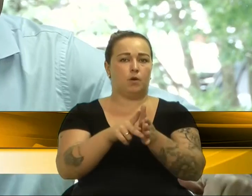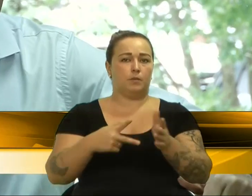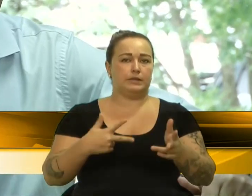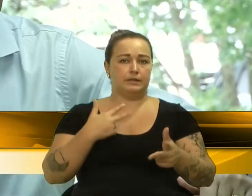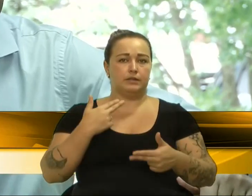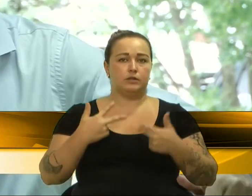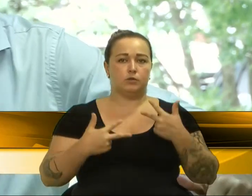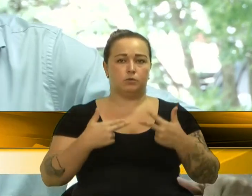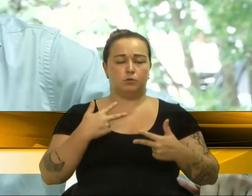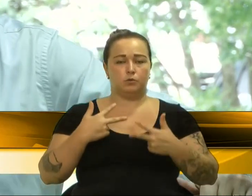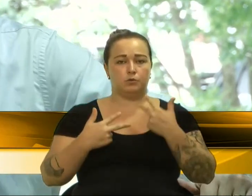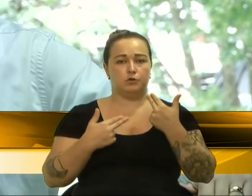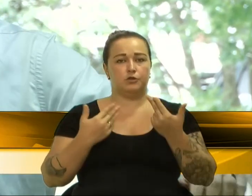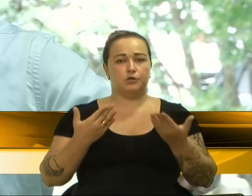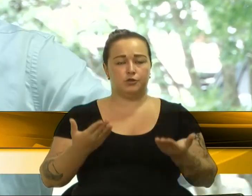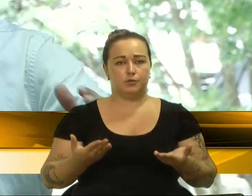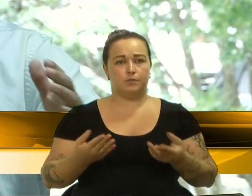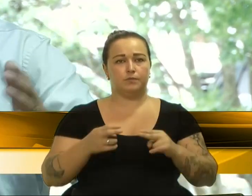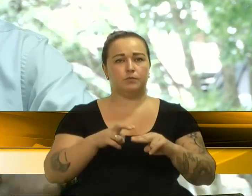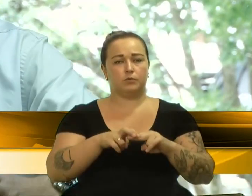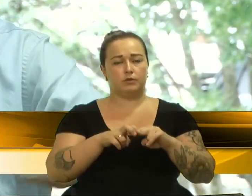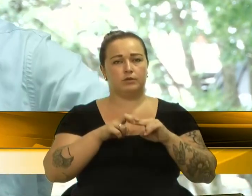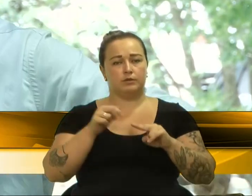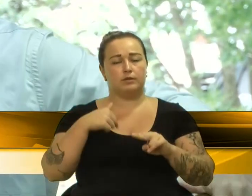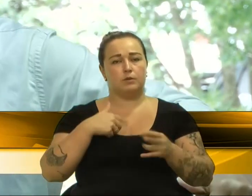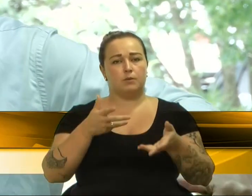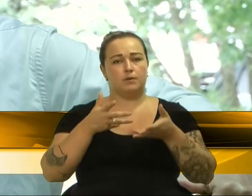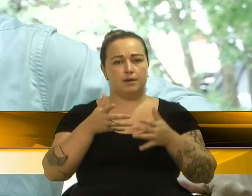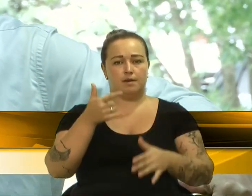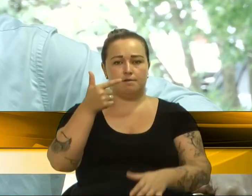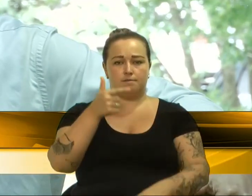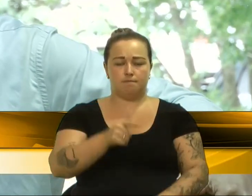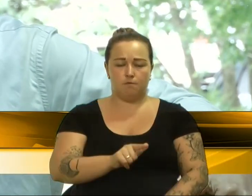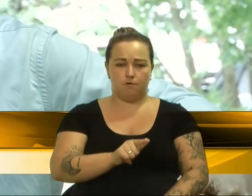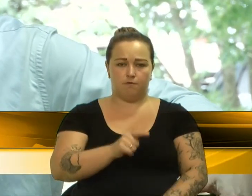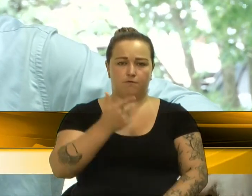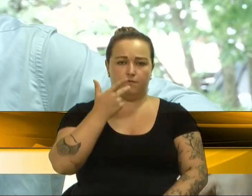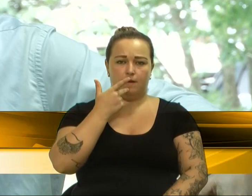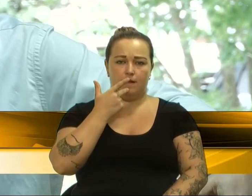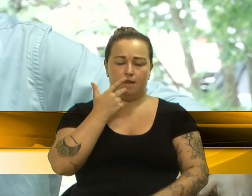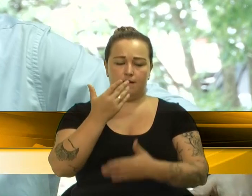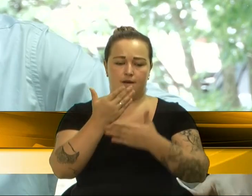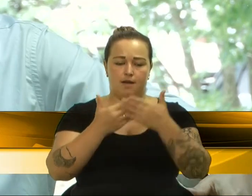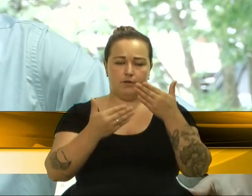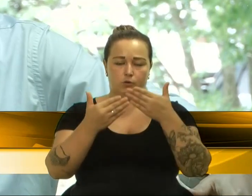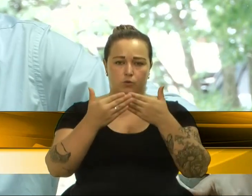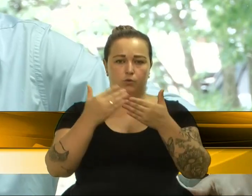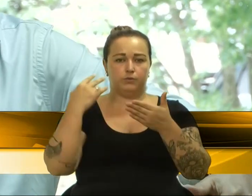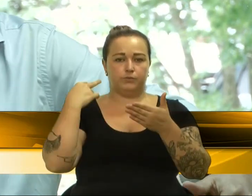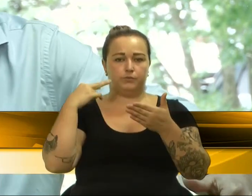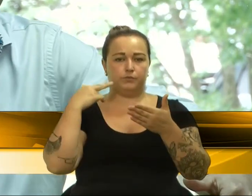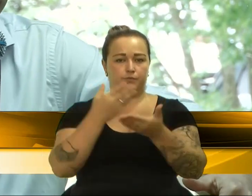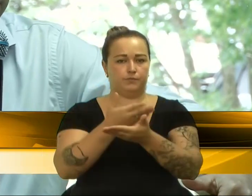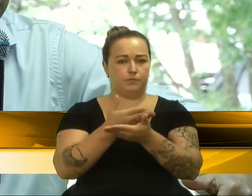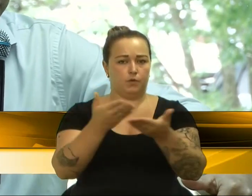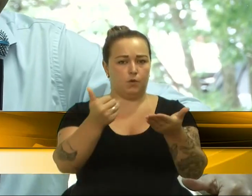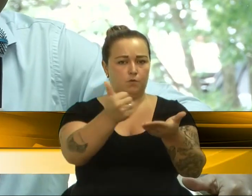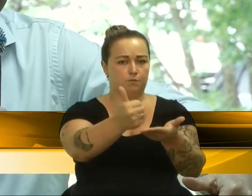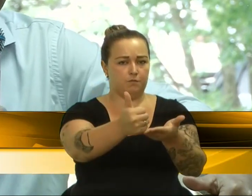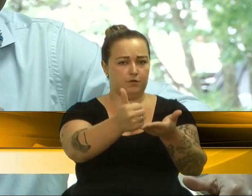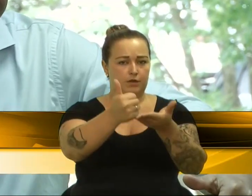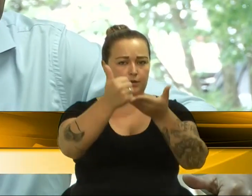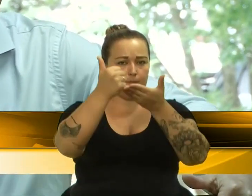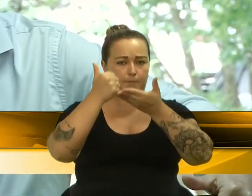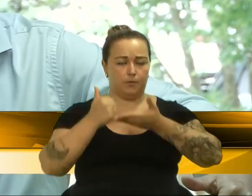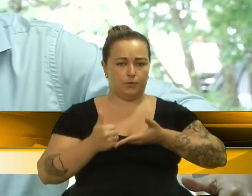cirurgias complexas. Então, eu quero desde já deixar aqui a todos os senhores e senhoras o nosso apoio para